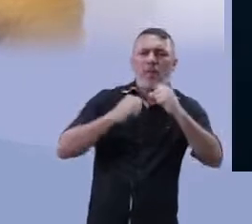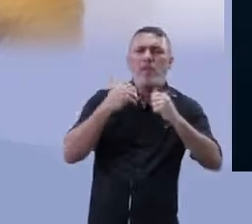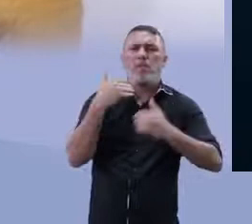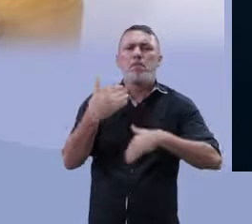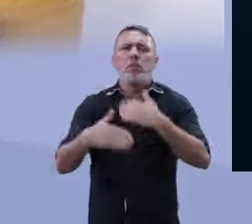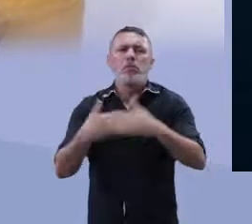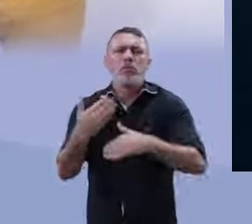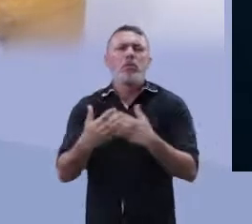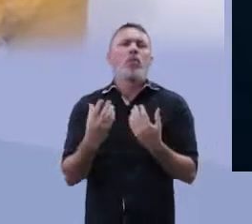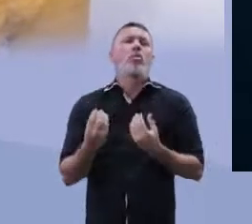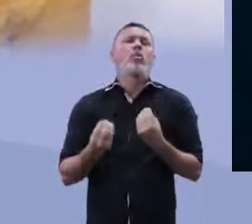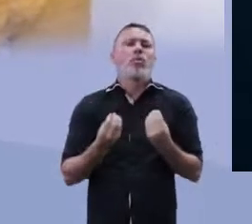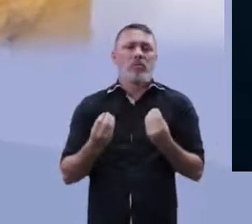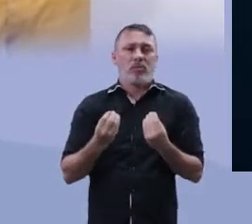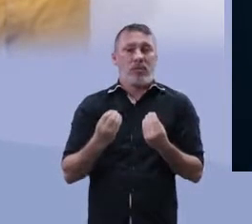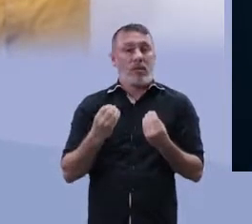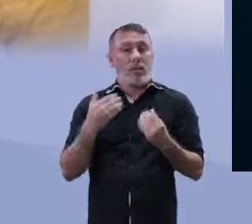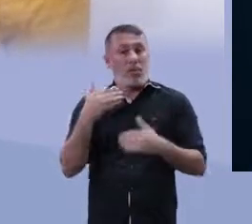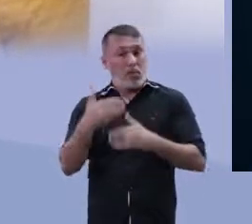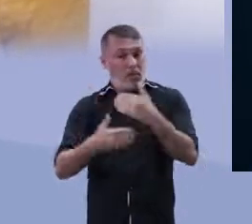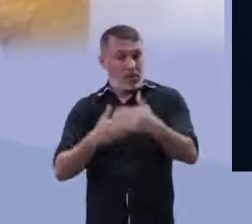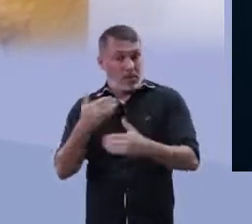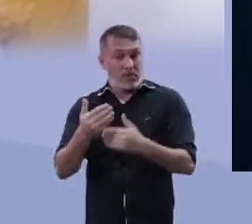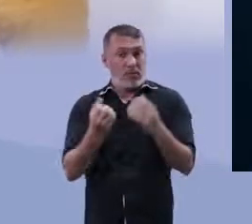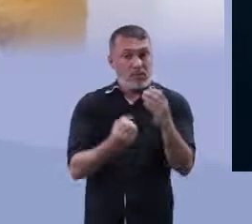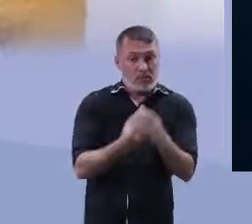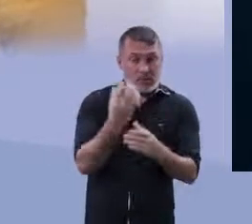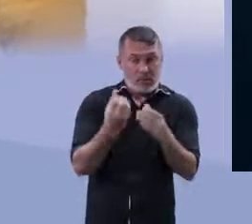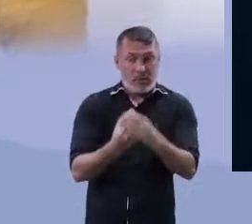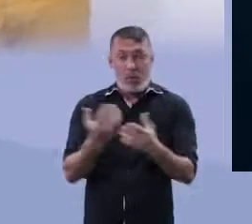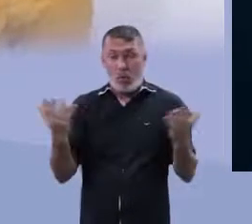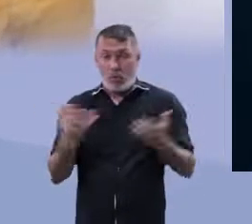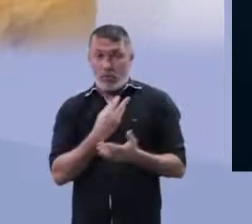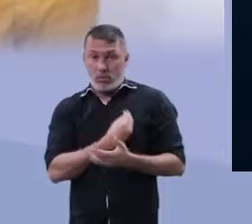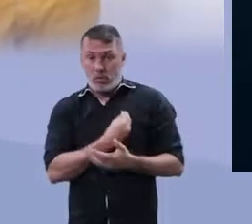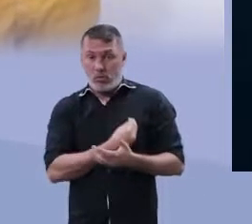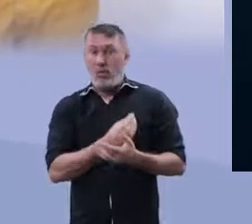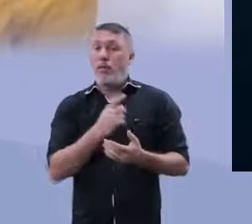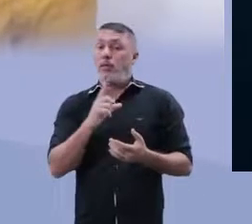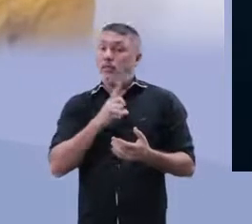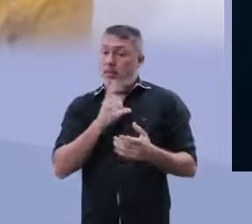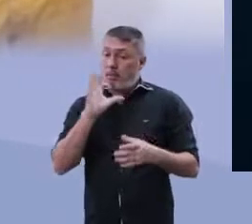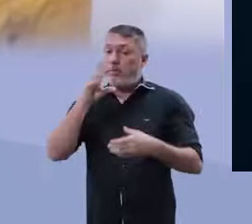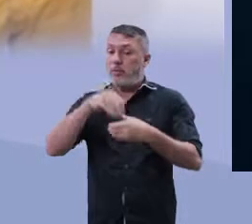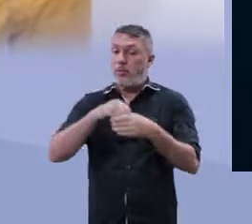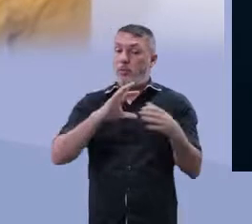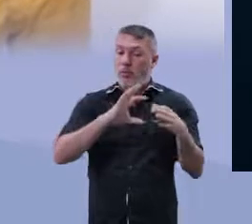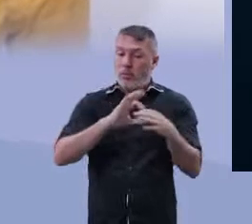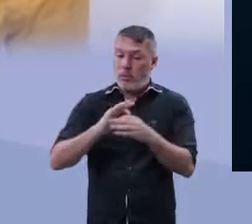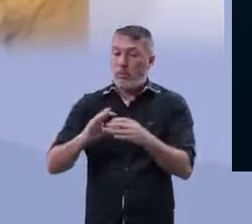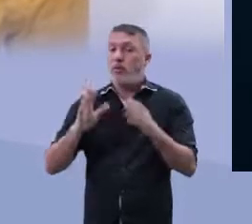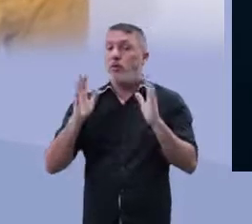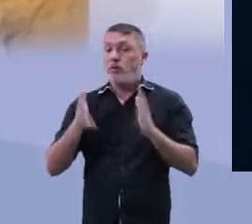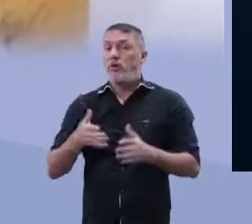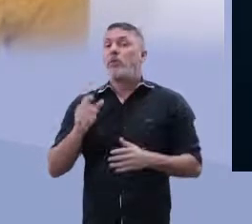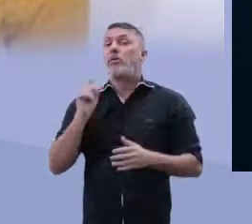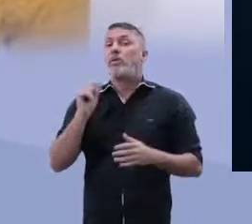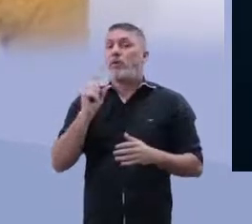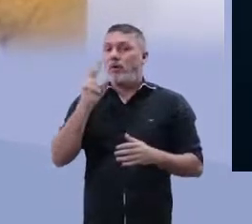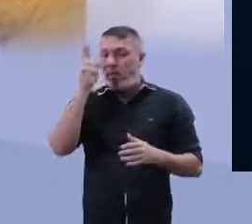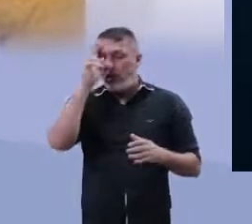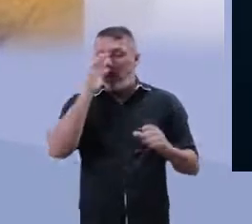tem que lembrar que o processo, na atualidade, ele vai se dar dentro de um contexto, né, principalmente que transitou